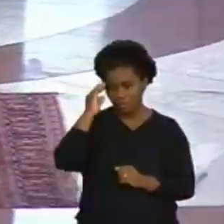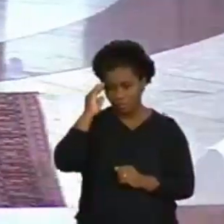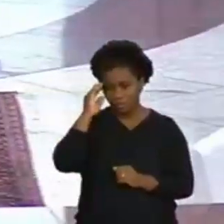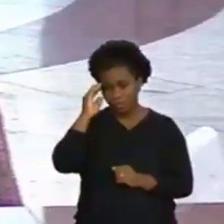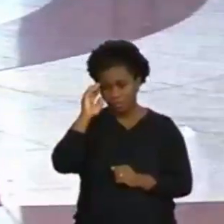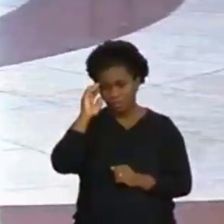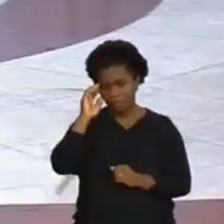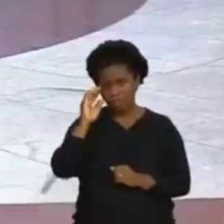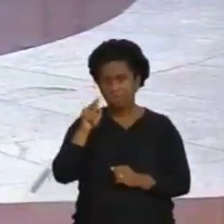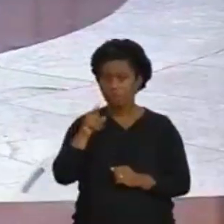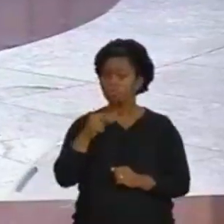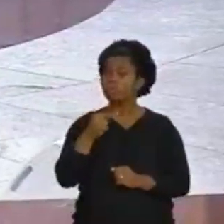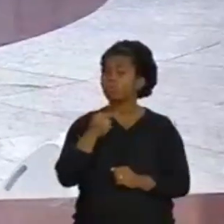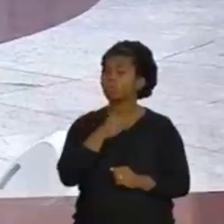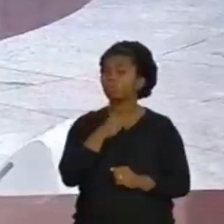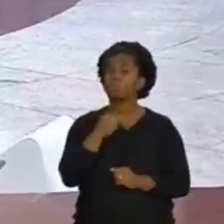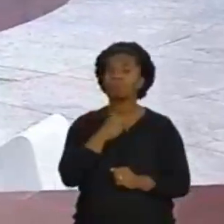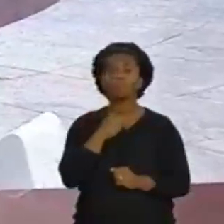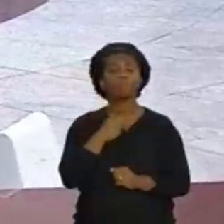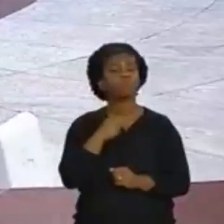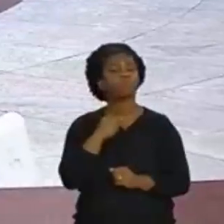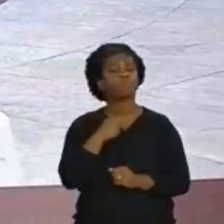que você não pode